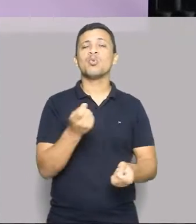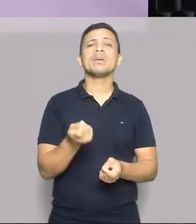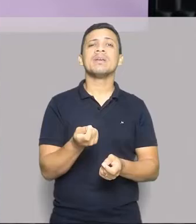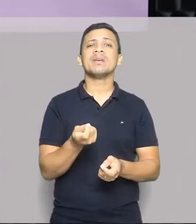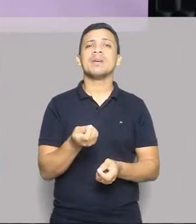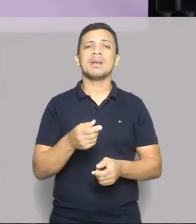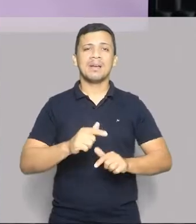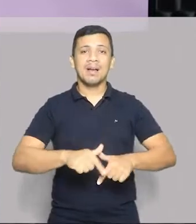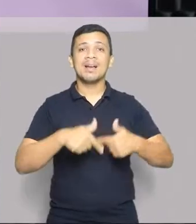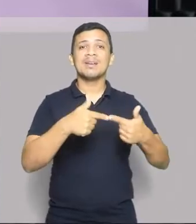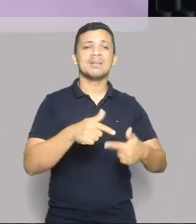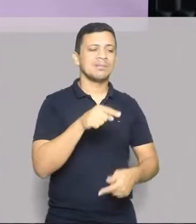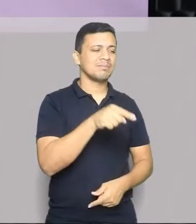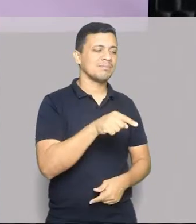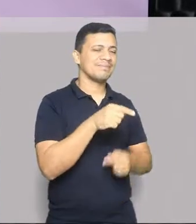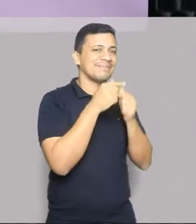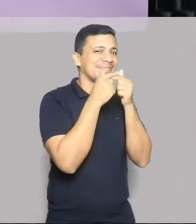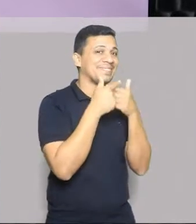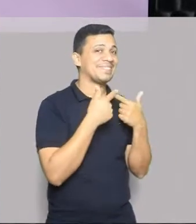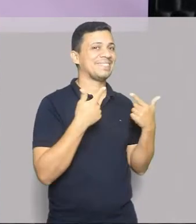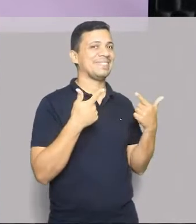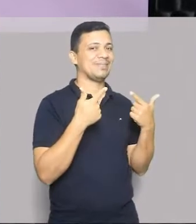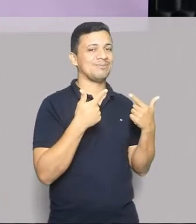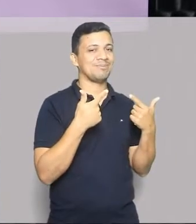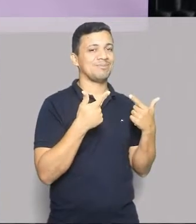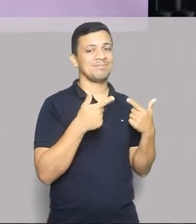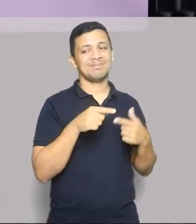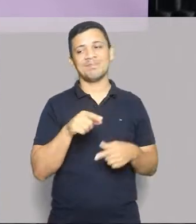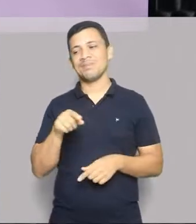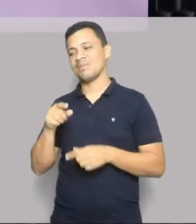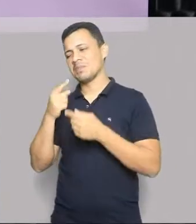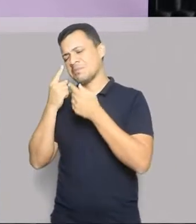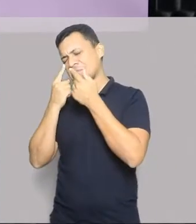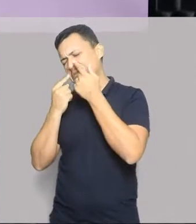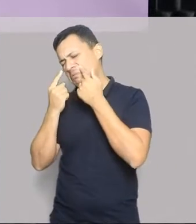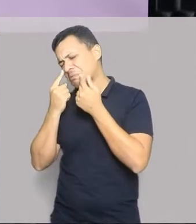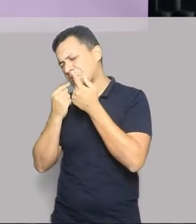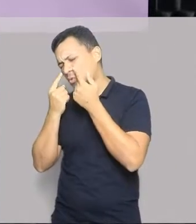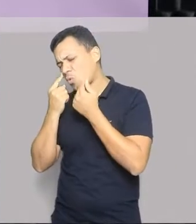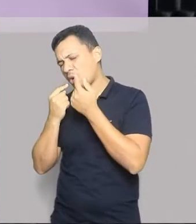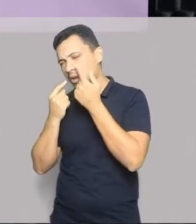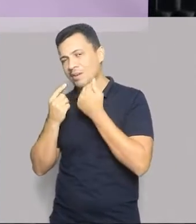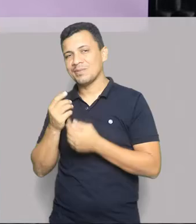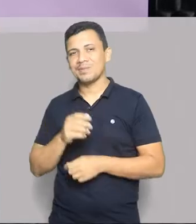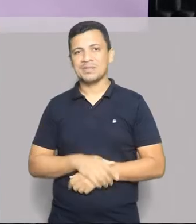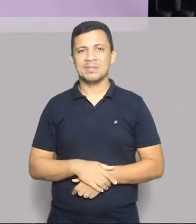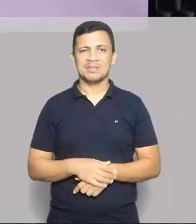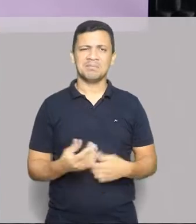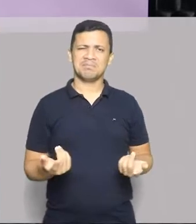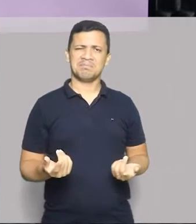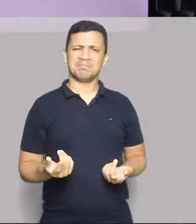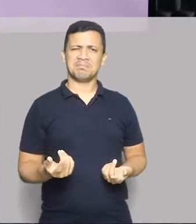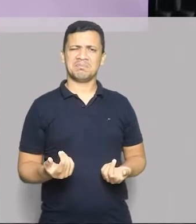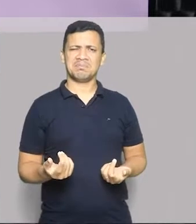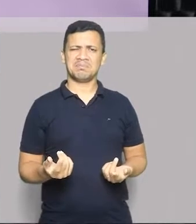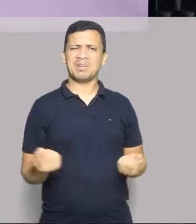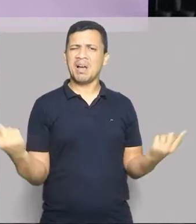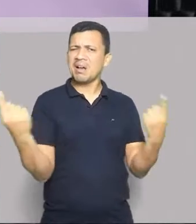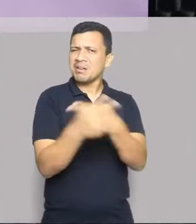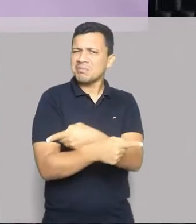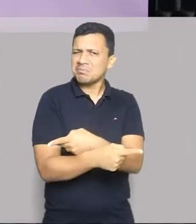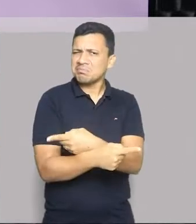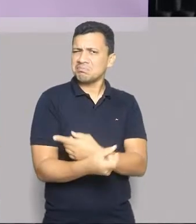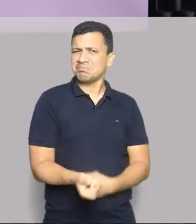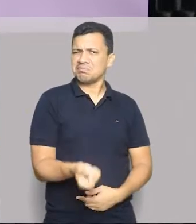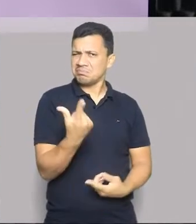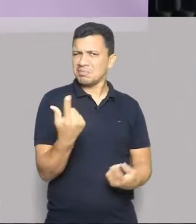certo? Ora, eles riam, ora, choravam, tá? Arthur, rir e chorar não são ideias contrárias, portanto não